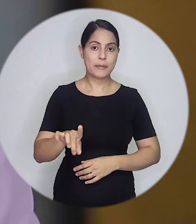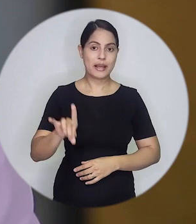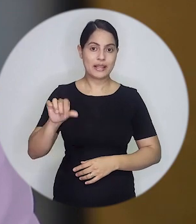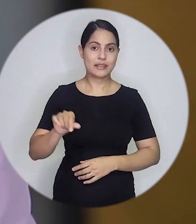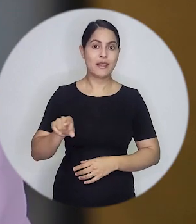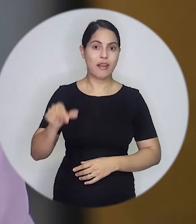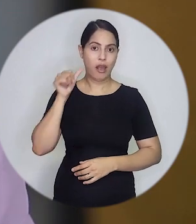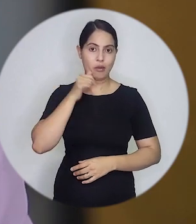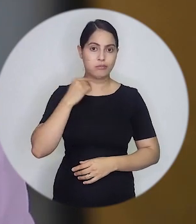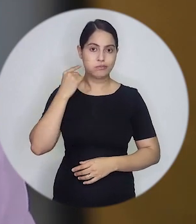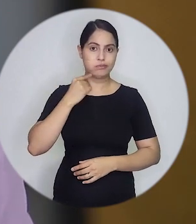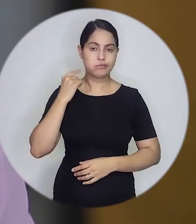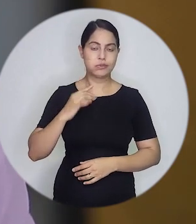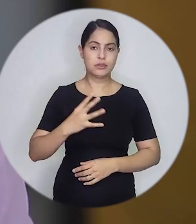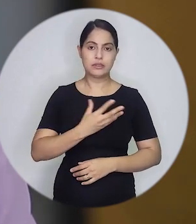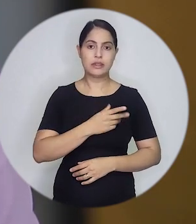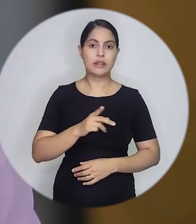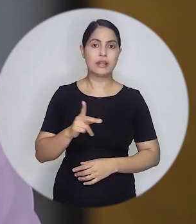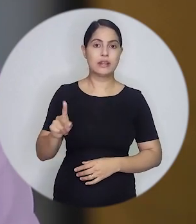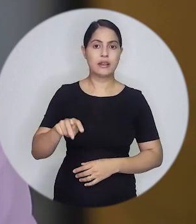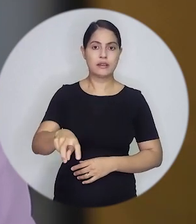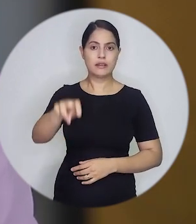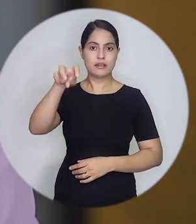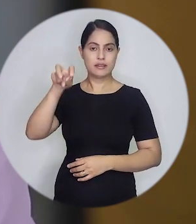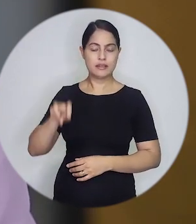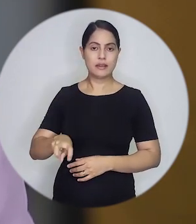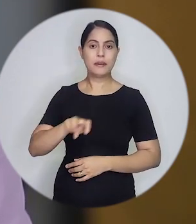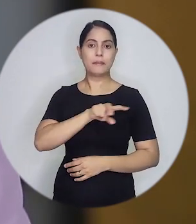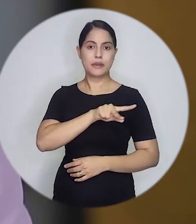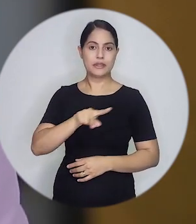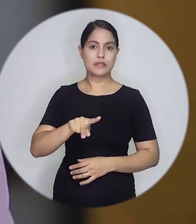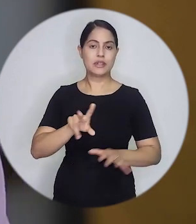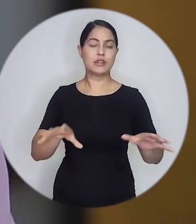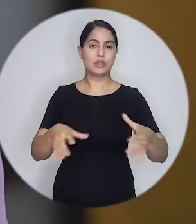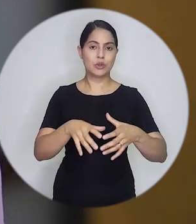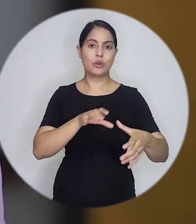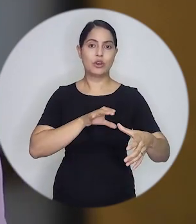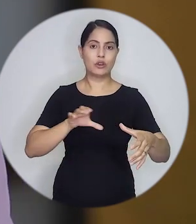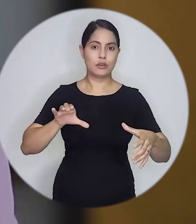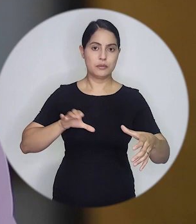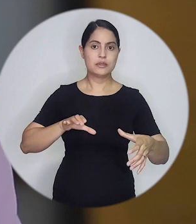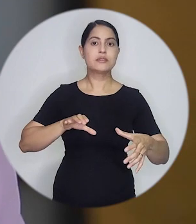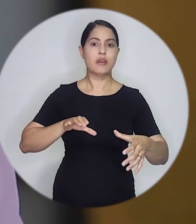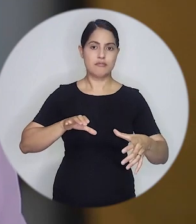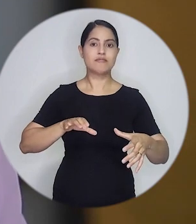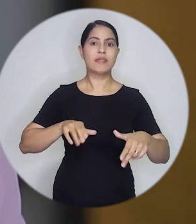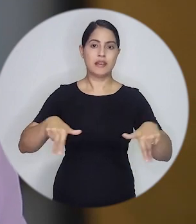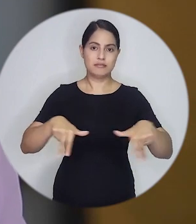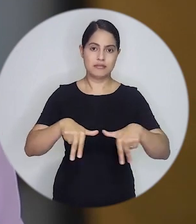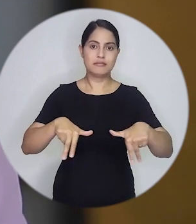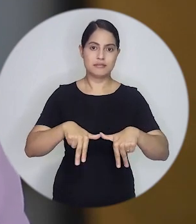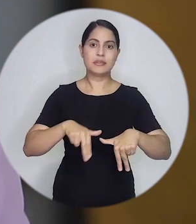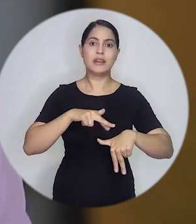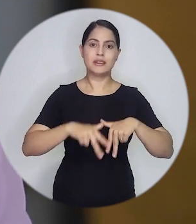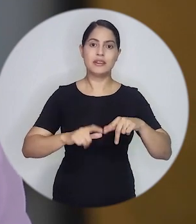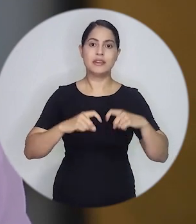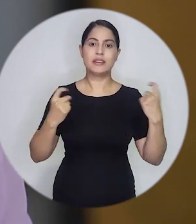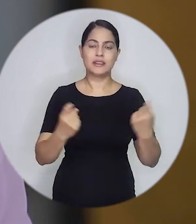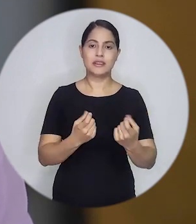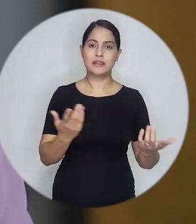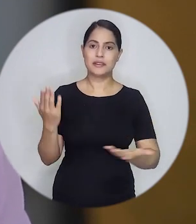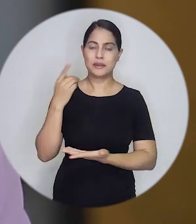Amanda Souto Baliza, que é a conselheira seccional da subseção da OAB de Goiás, foi empossada como presidente da Comissão Nacional de